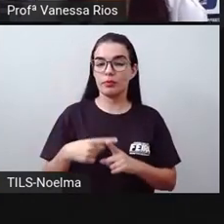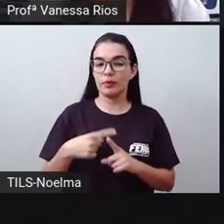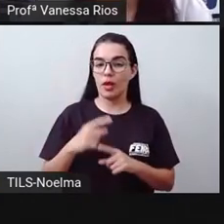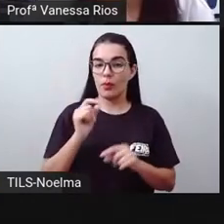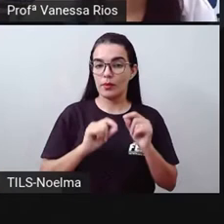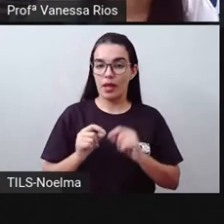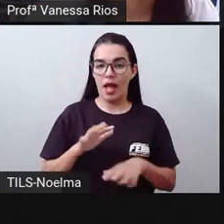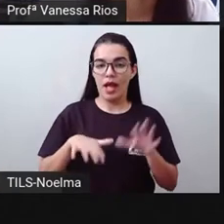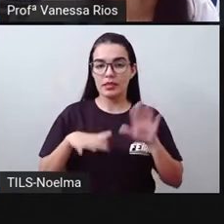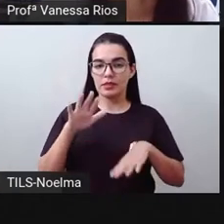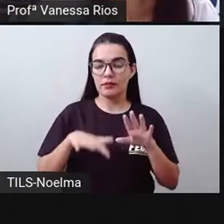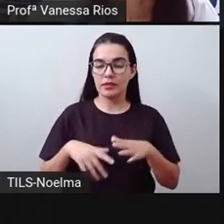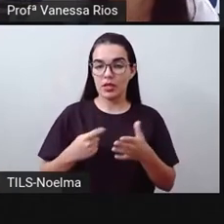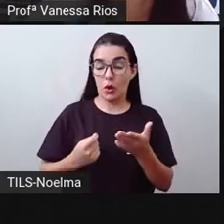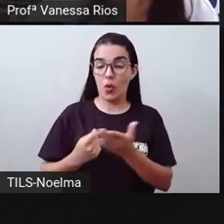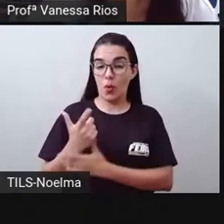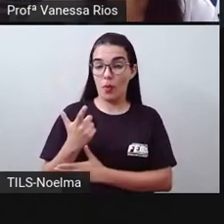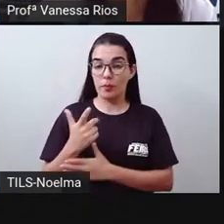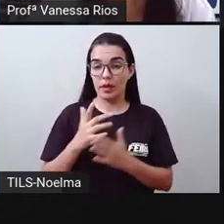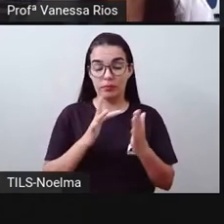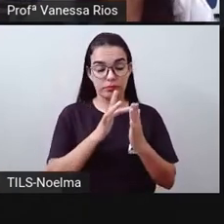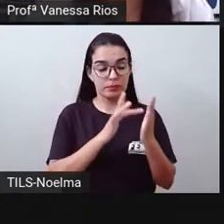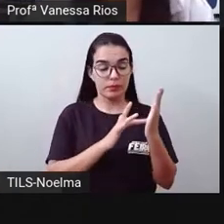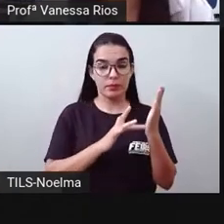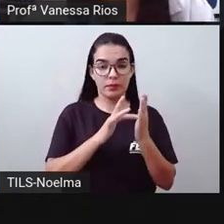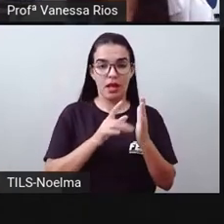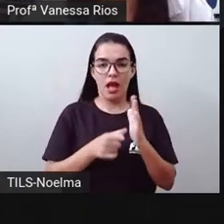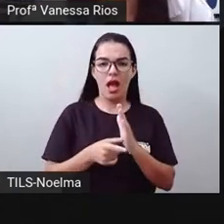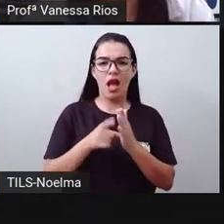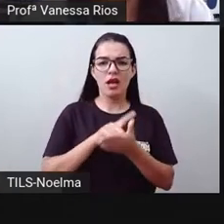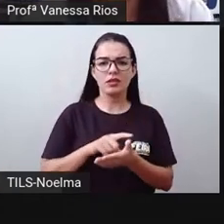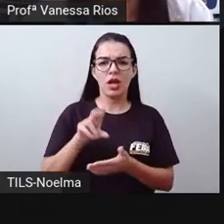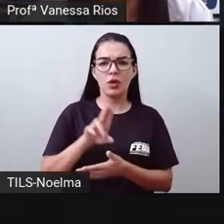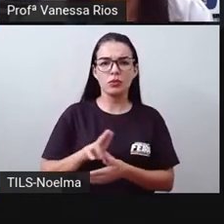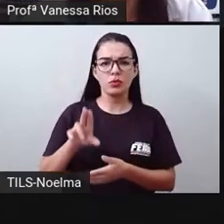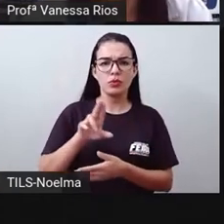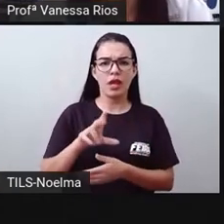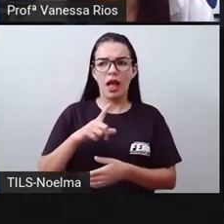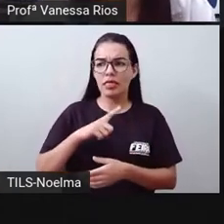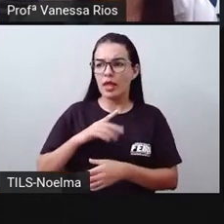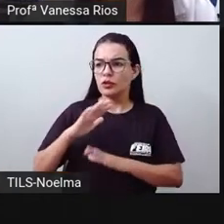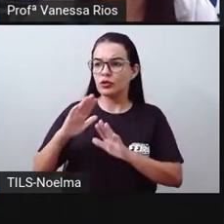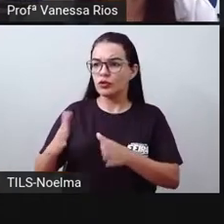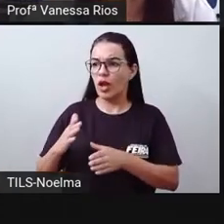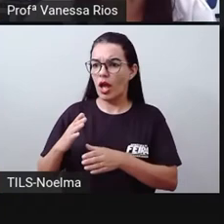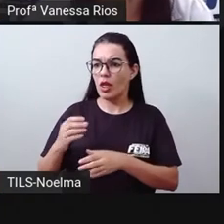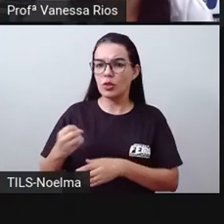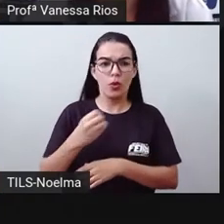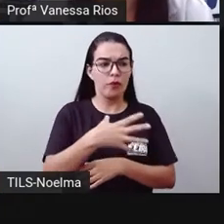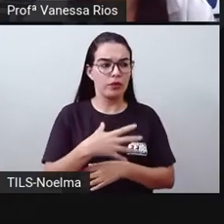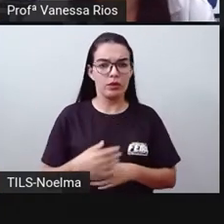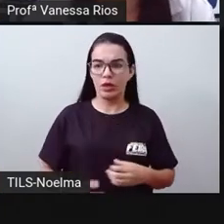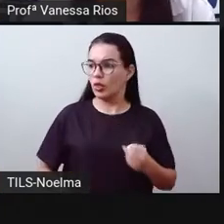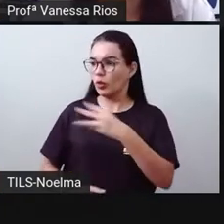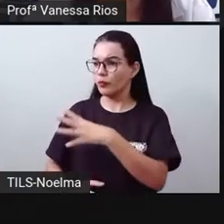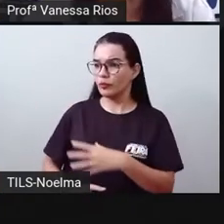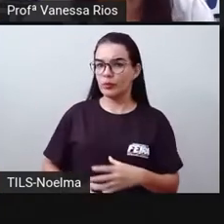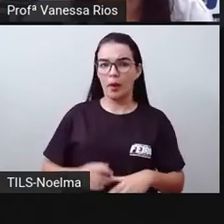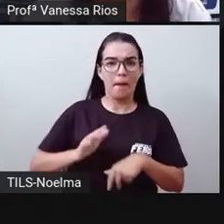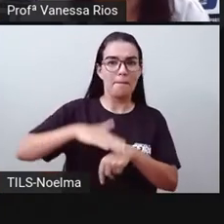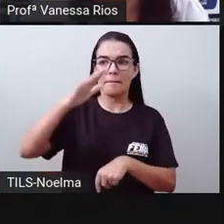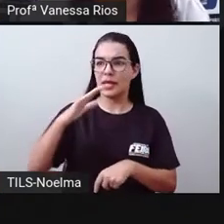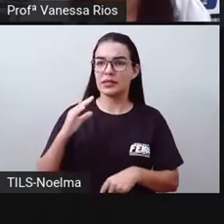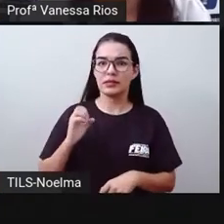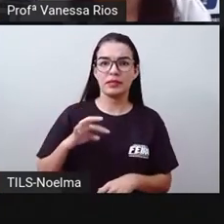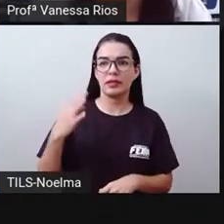compra determinado aparelho e antes de usar, já tem o mais novo, já tem o mais atual, já tem o mais